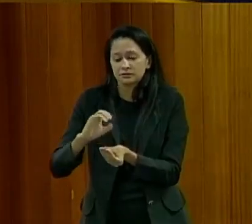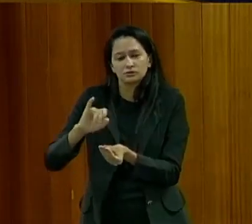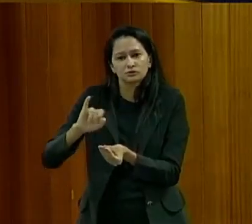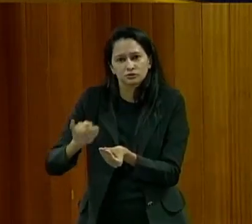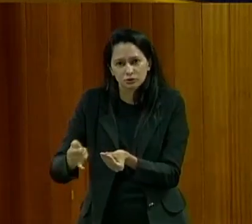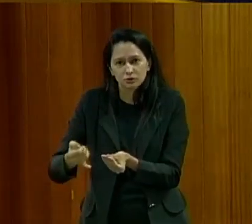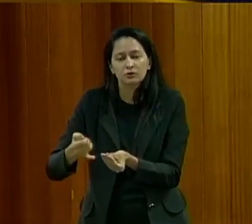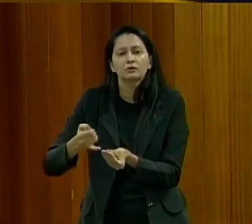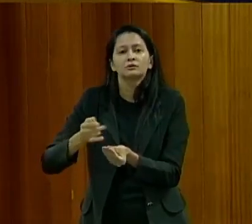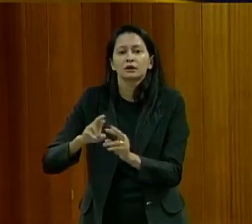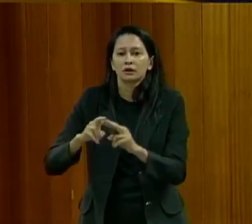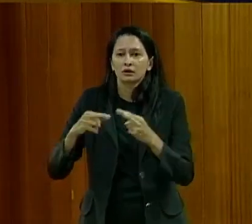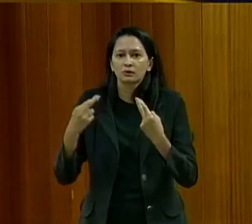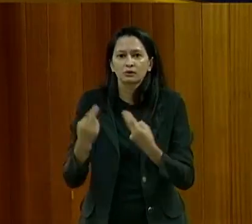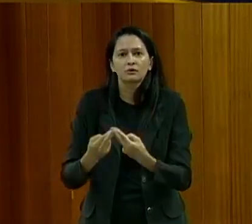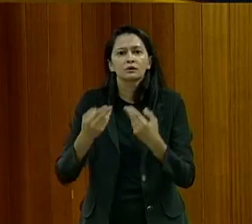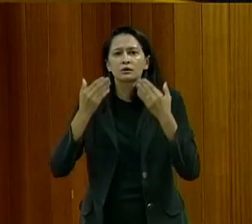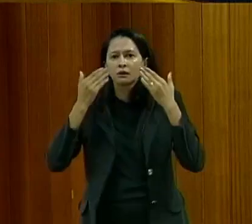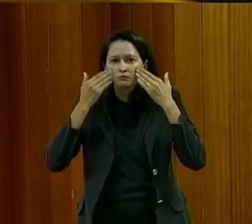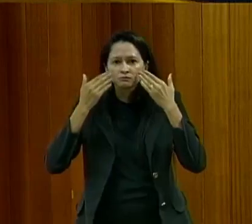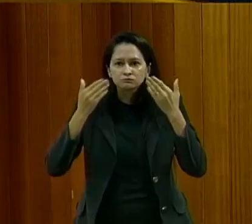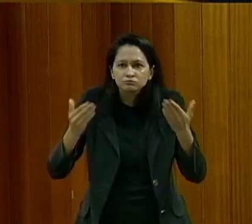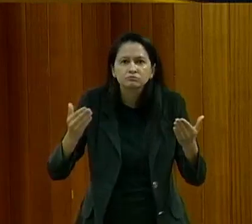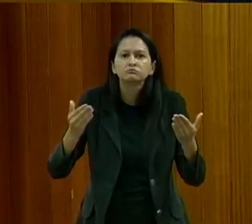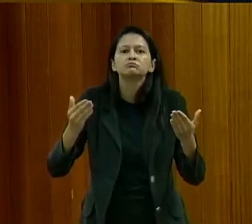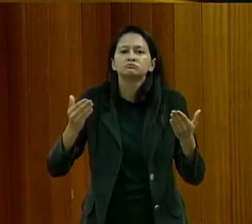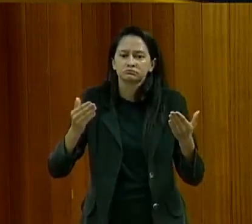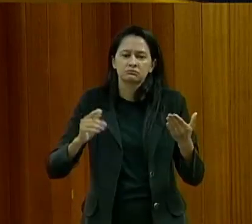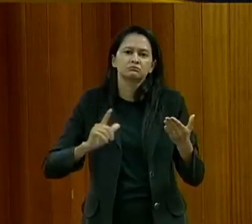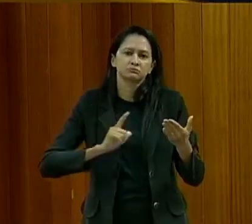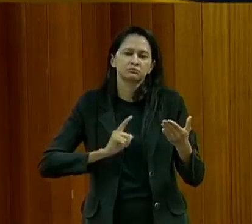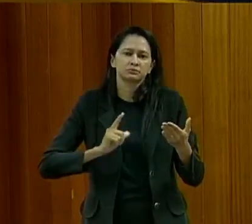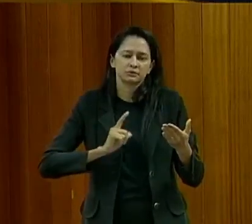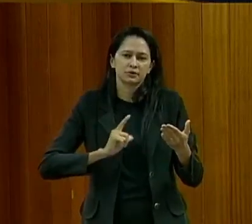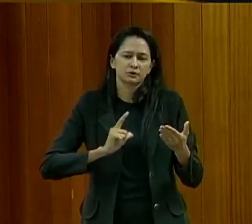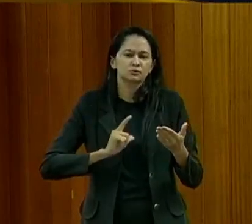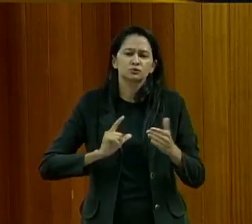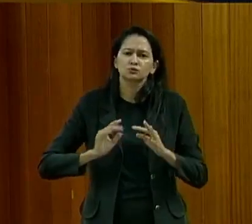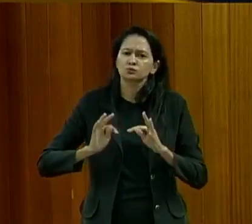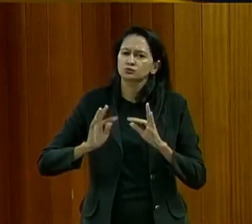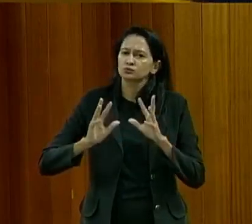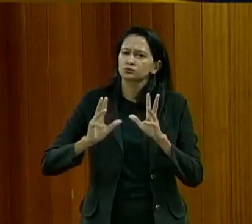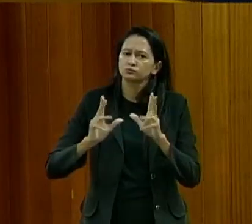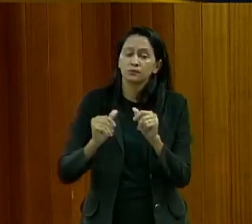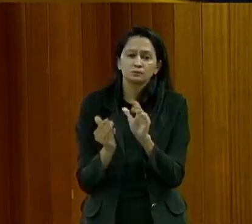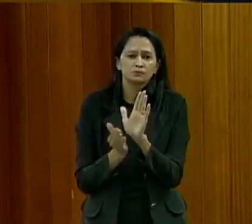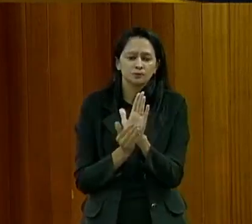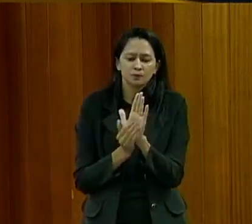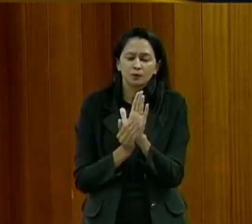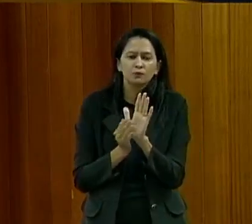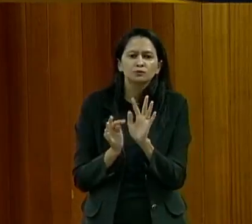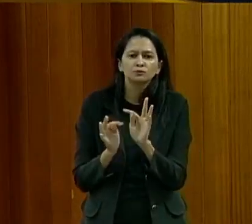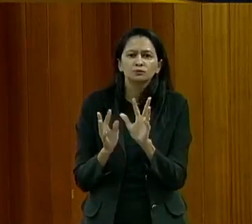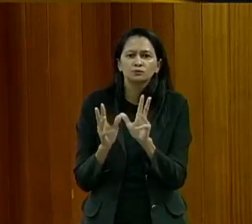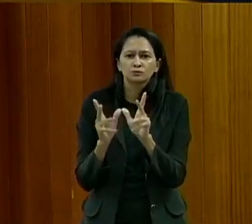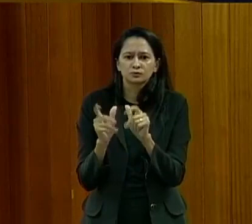reuniões ordinárias ou extraordinárias dessa comissão, todos os projetos